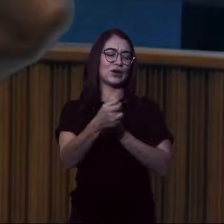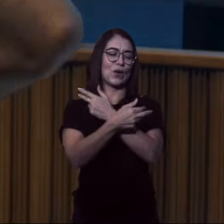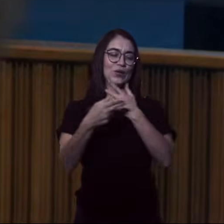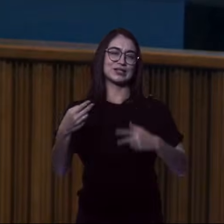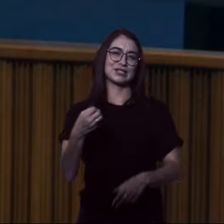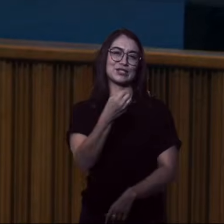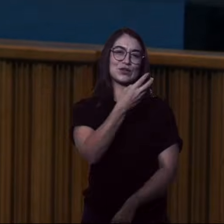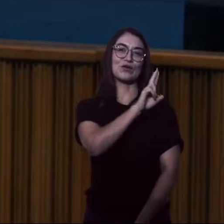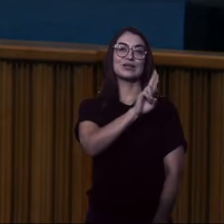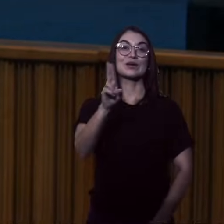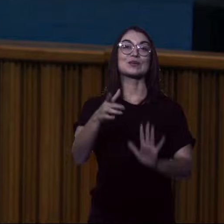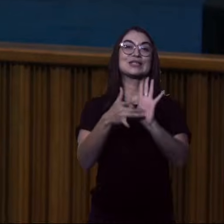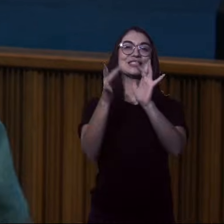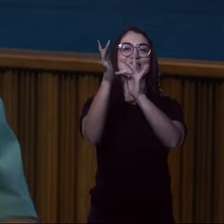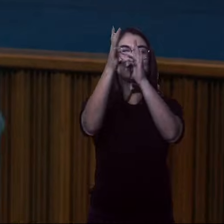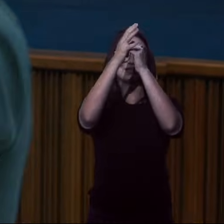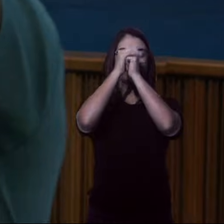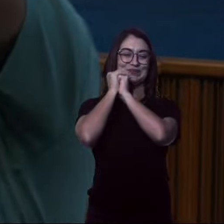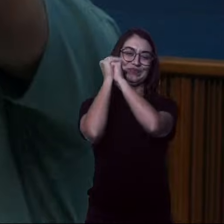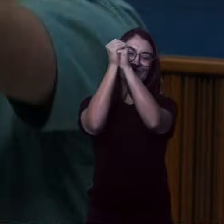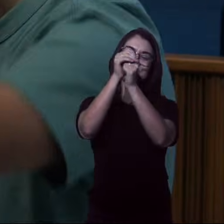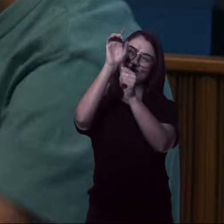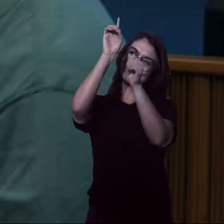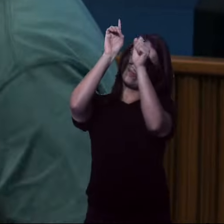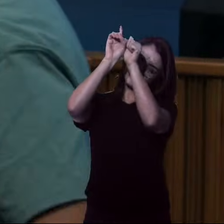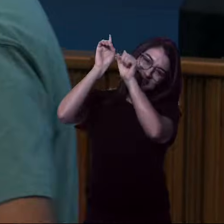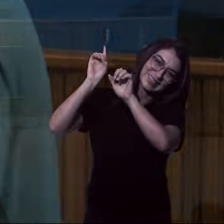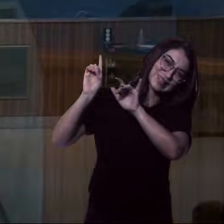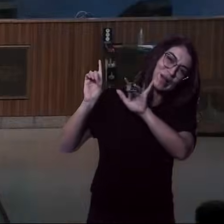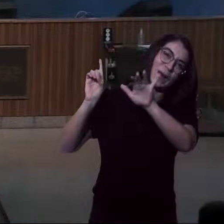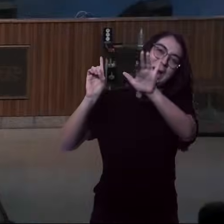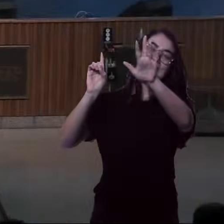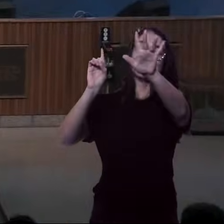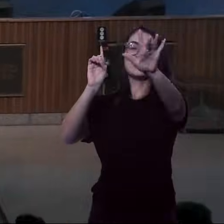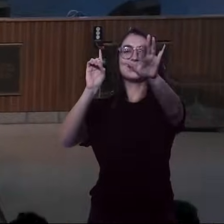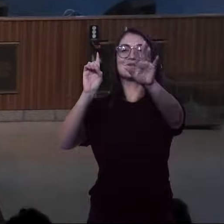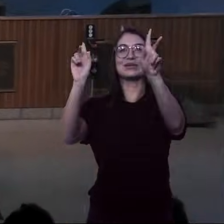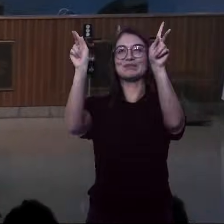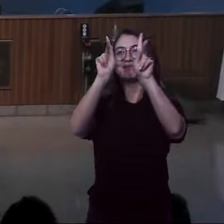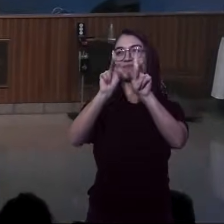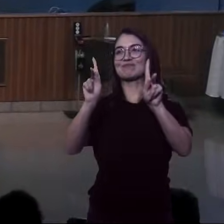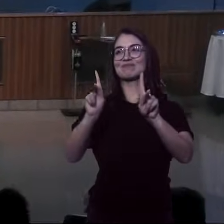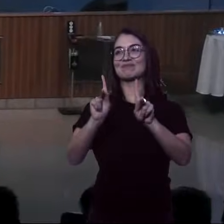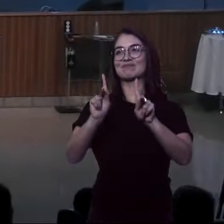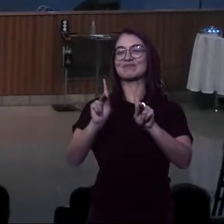nome de Jesus. Amém. Deus te abençoe. Vai em paz para casa. Amém.